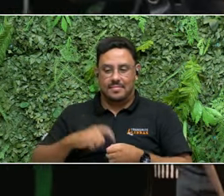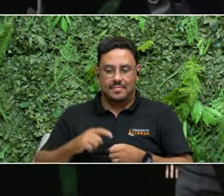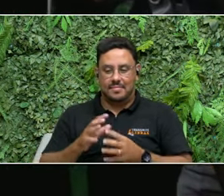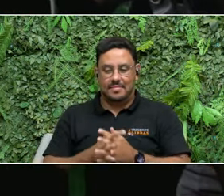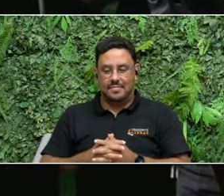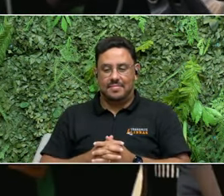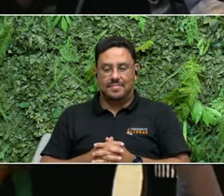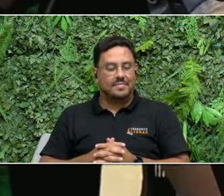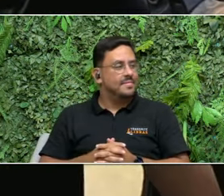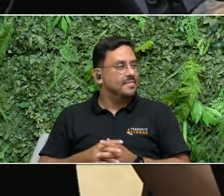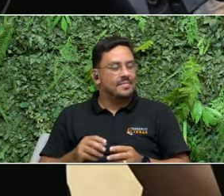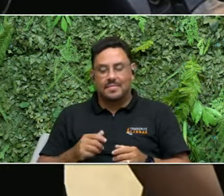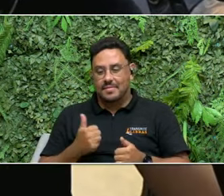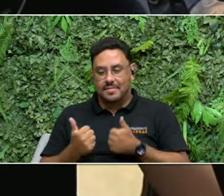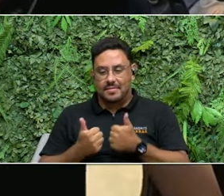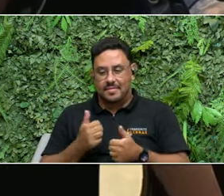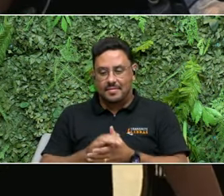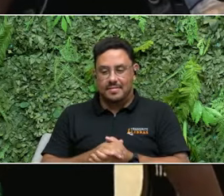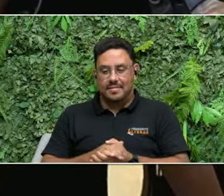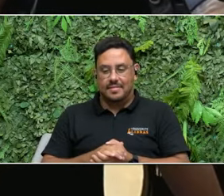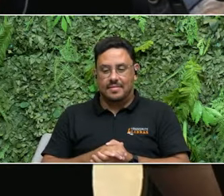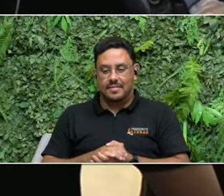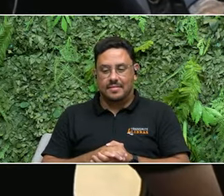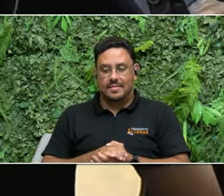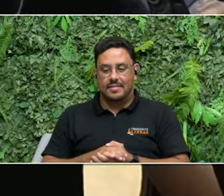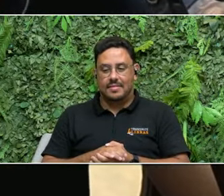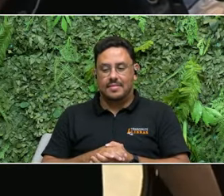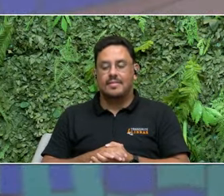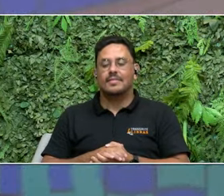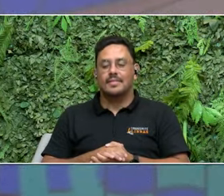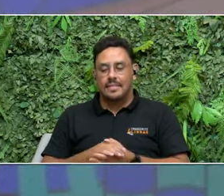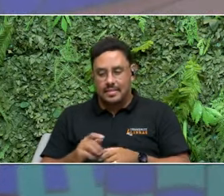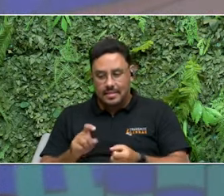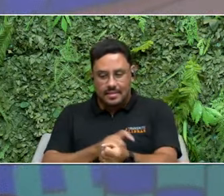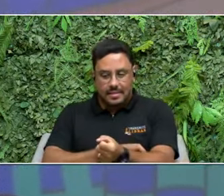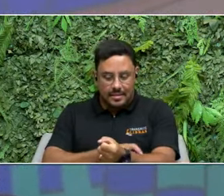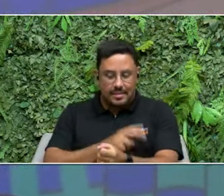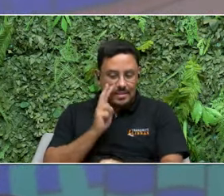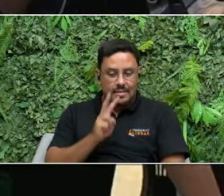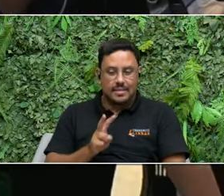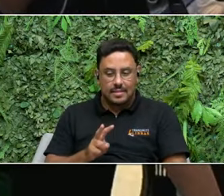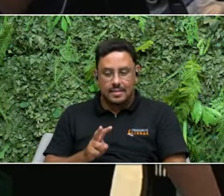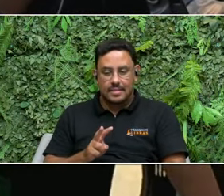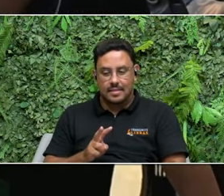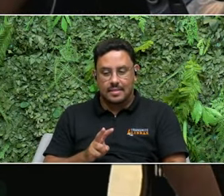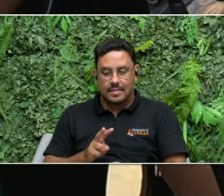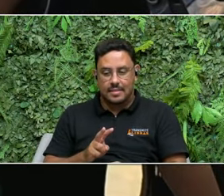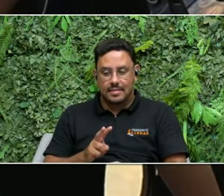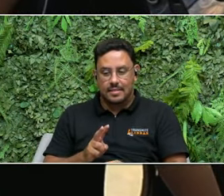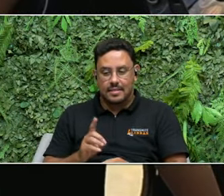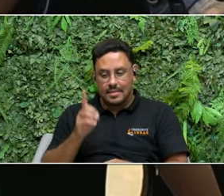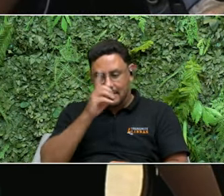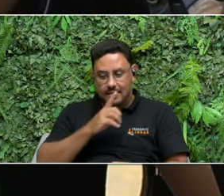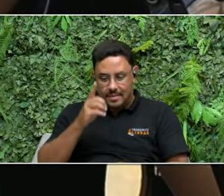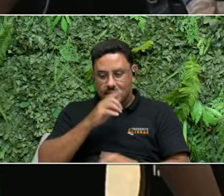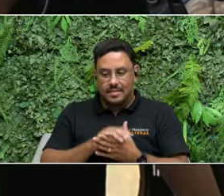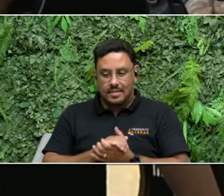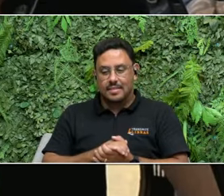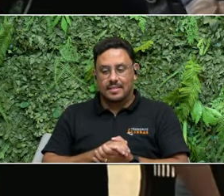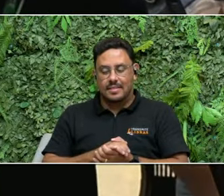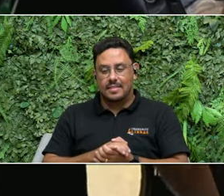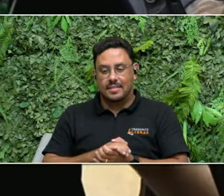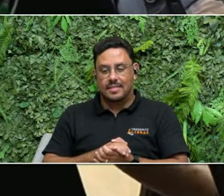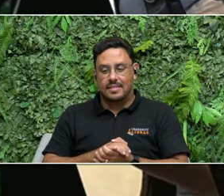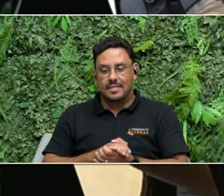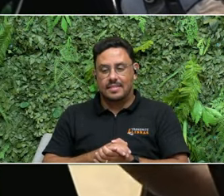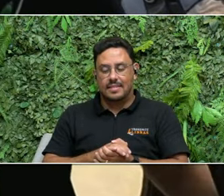tô sentindo uma certa animosidade eu jurei ele pro clássico da volta é mas é uma animosidade Ah você não viu nada você vai ver no clássico da volta vamos lá Lou um